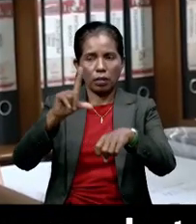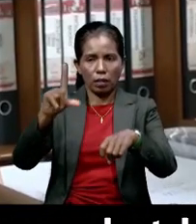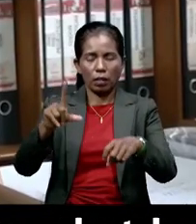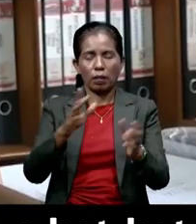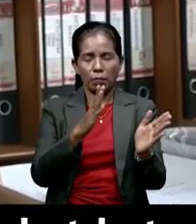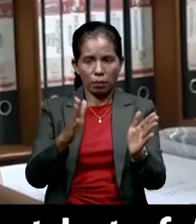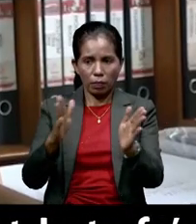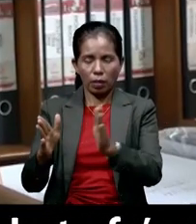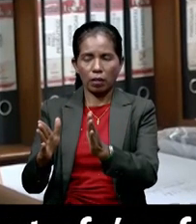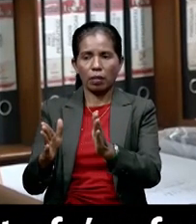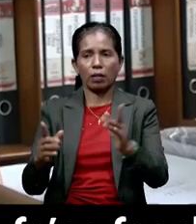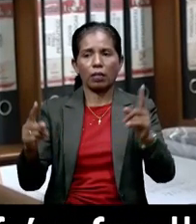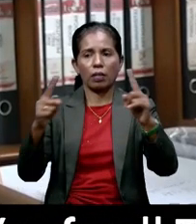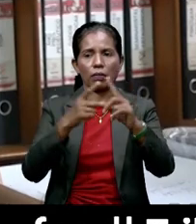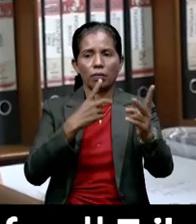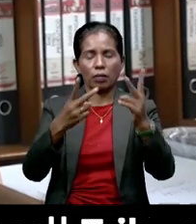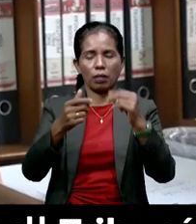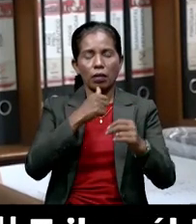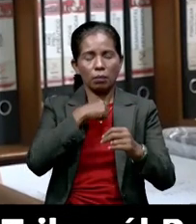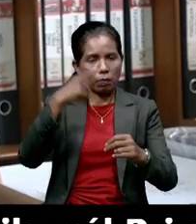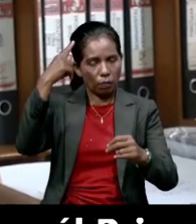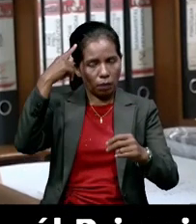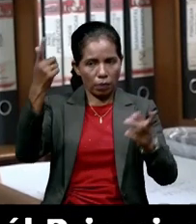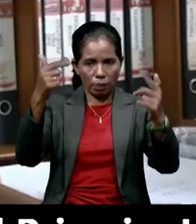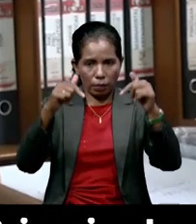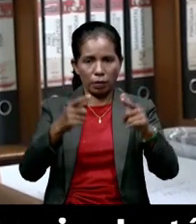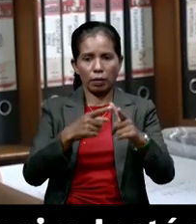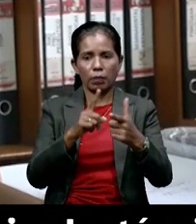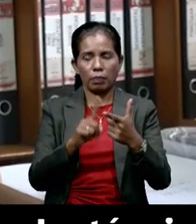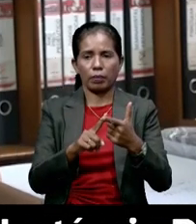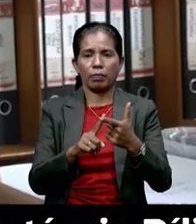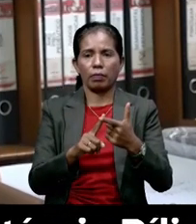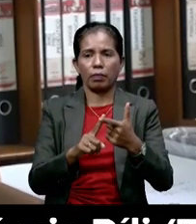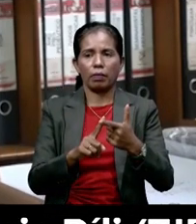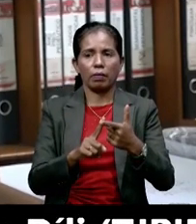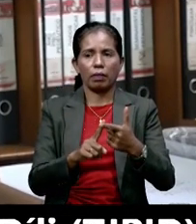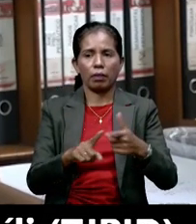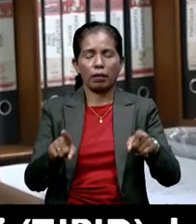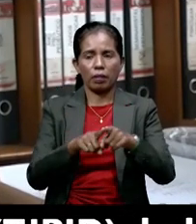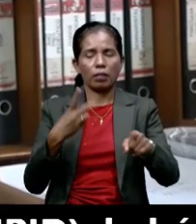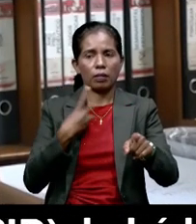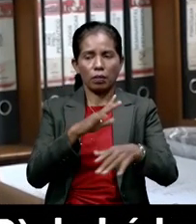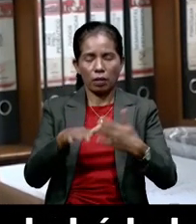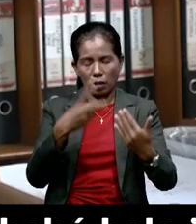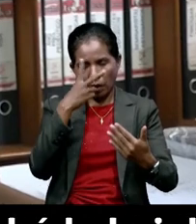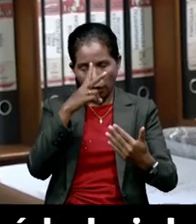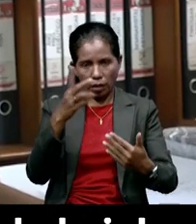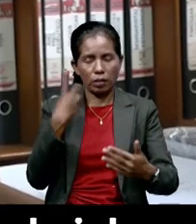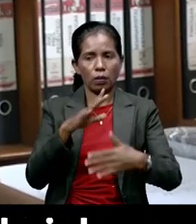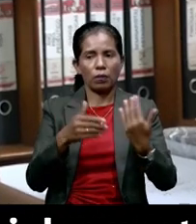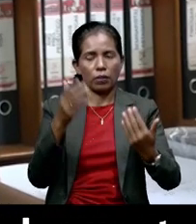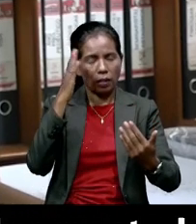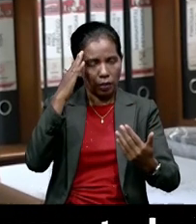ba visita Santo Padre Niané. Neve Alessa de Toto Haré e Toto Atene e a